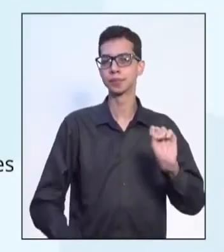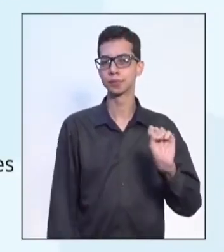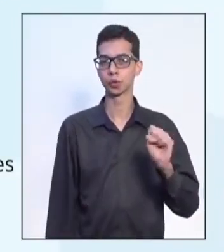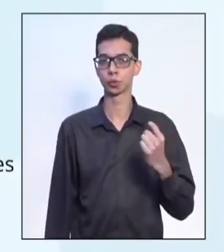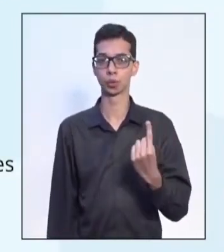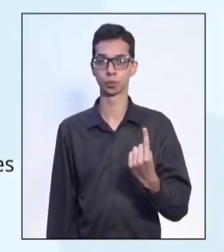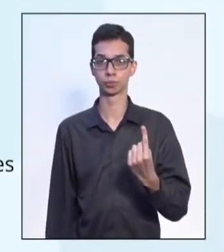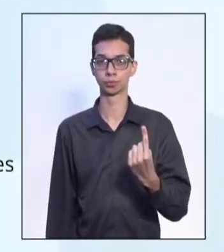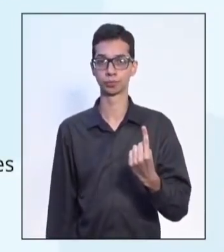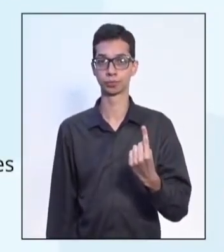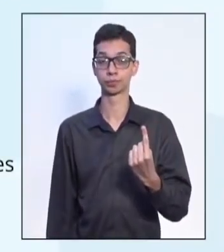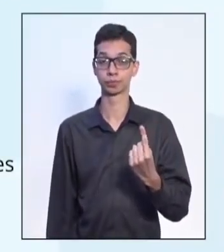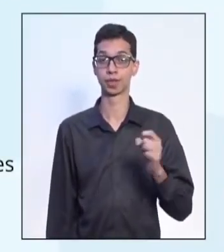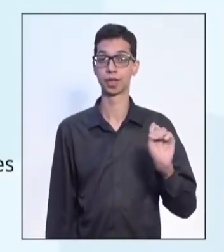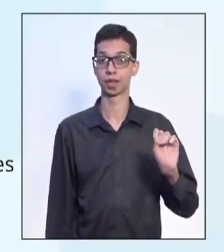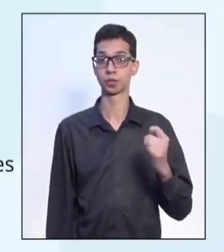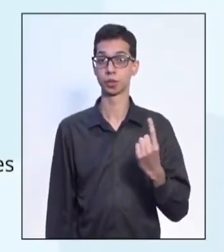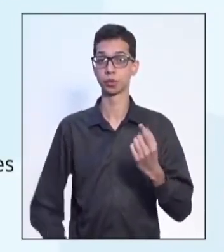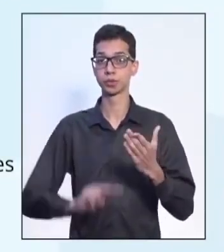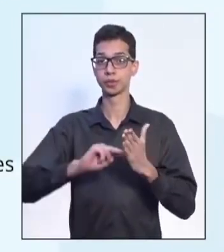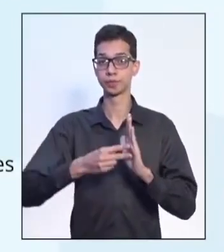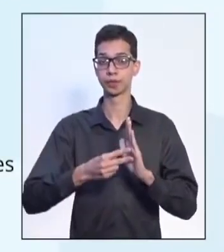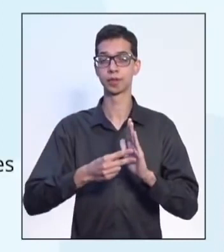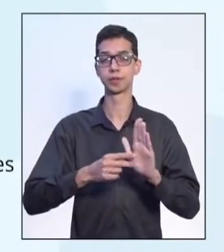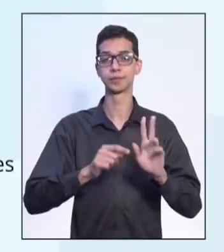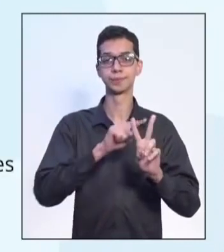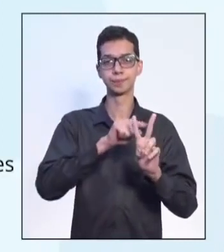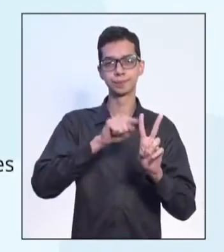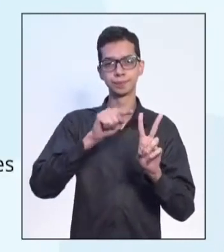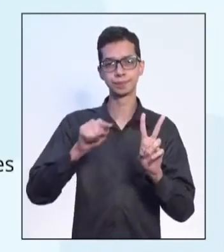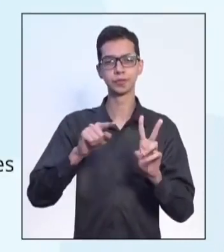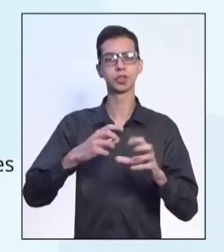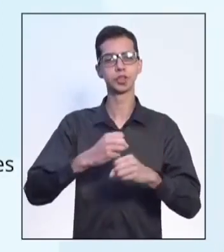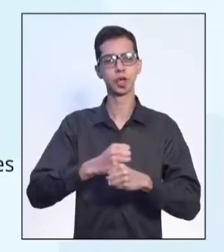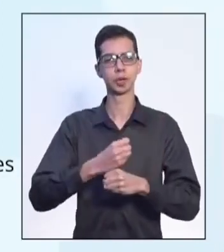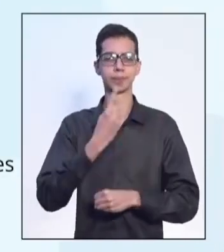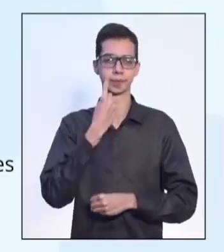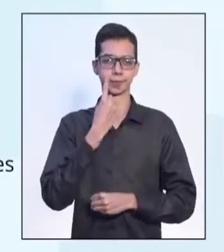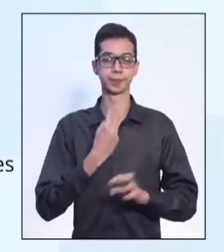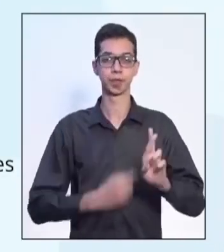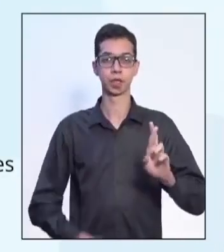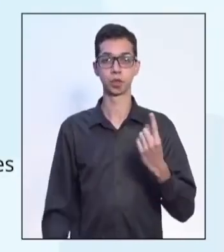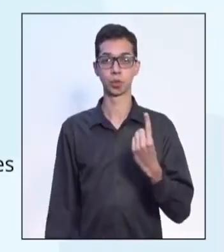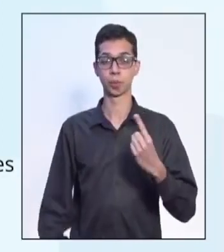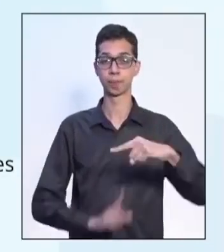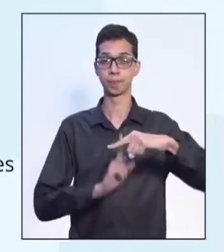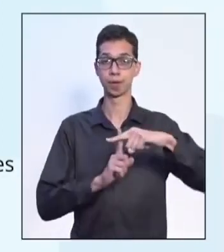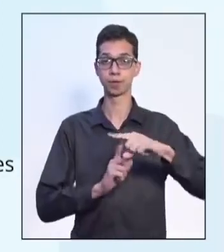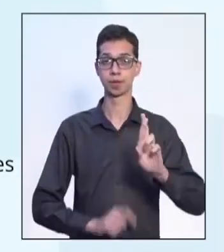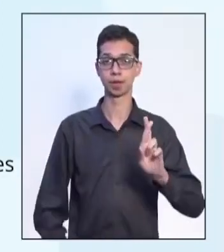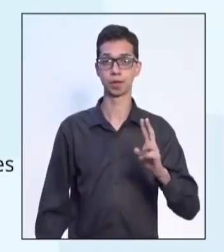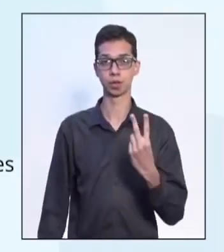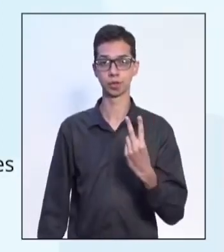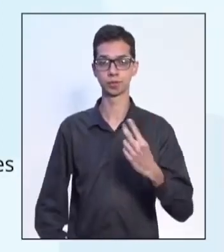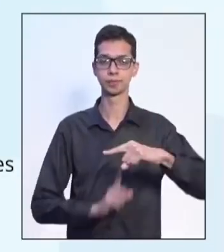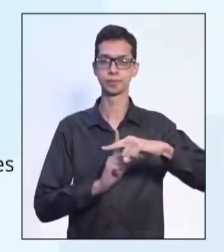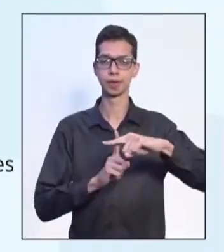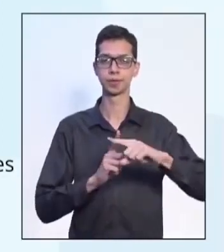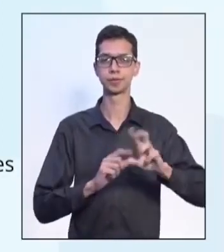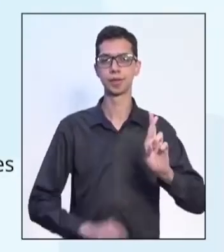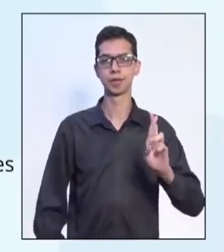S1 é a soma das raízes. R1 mais R2 mais